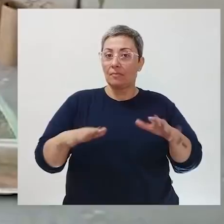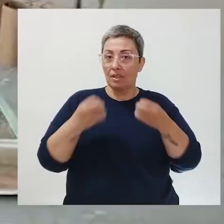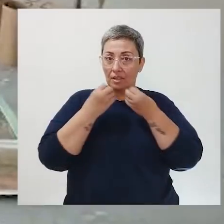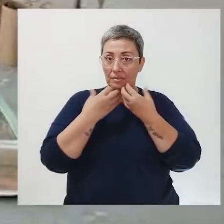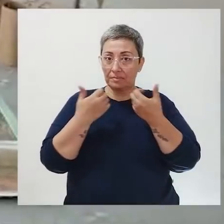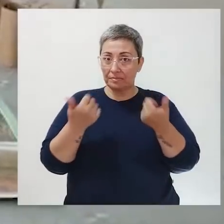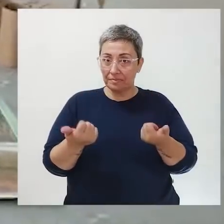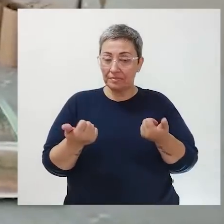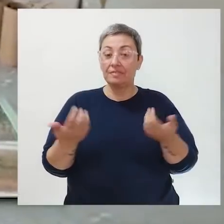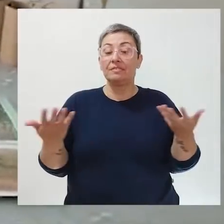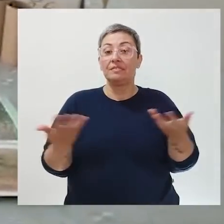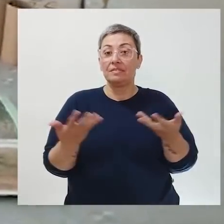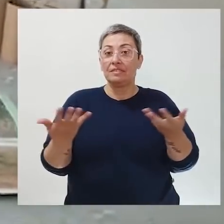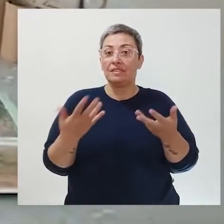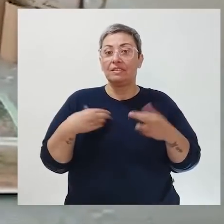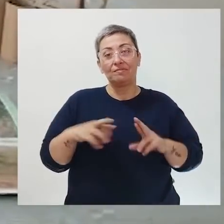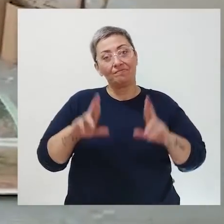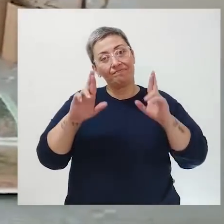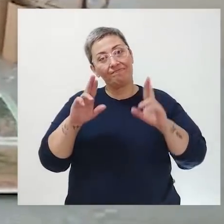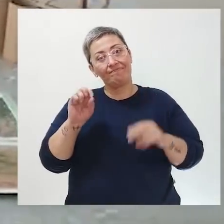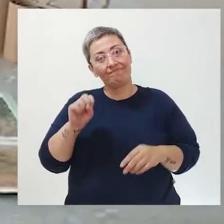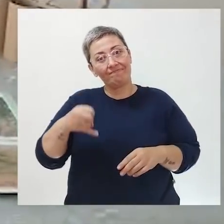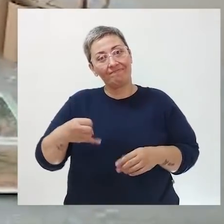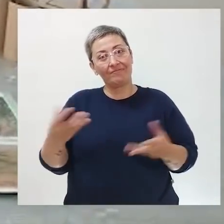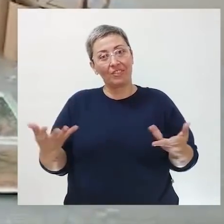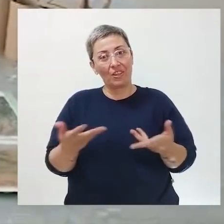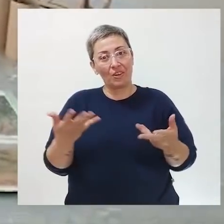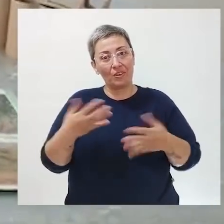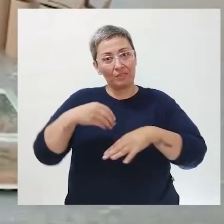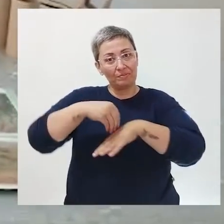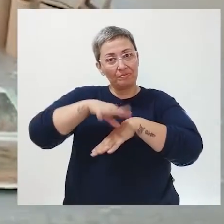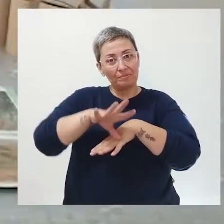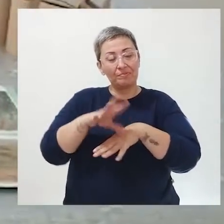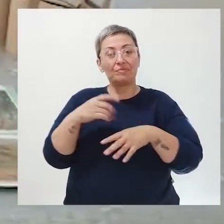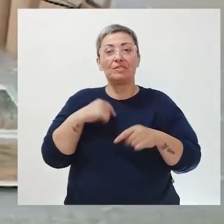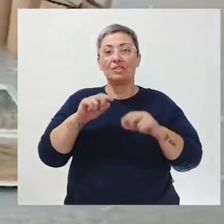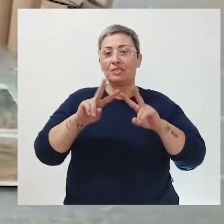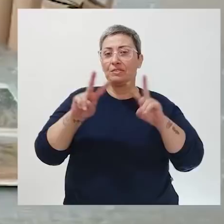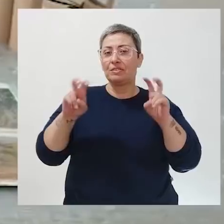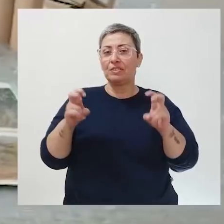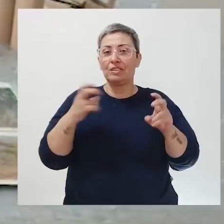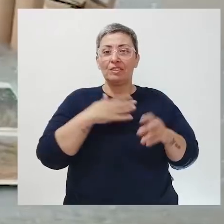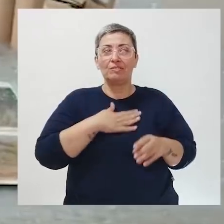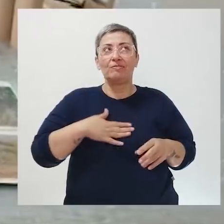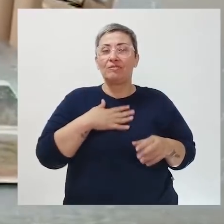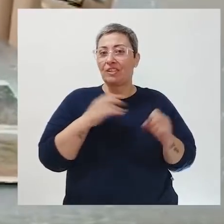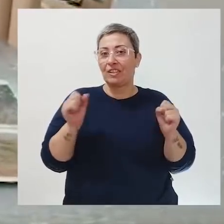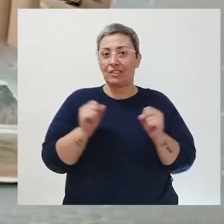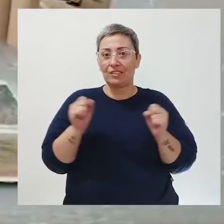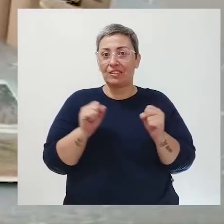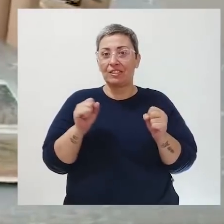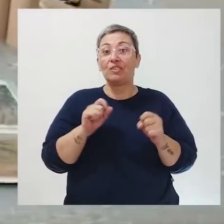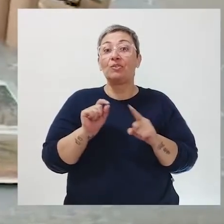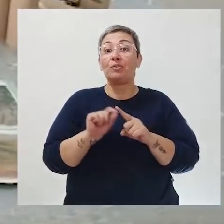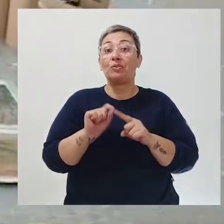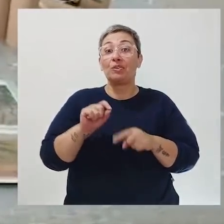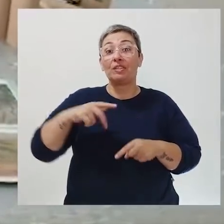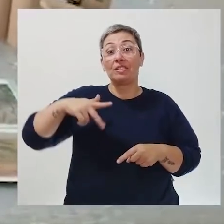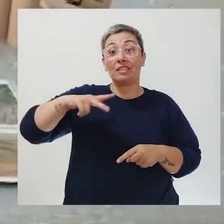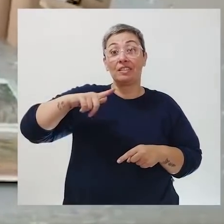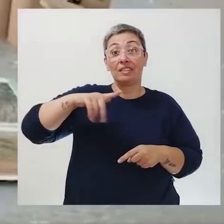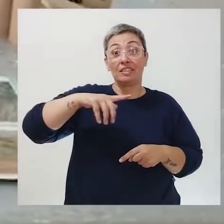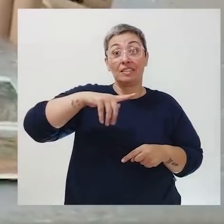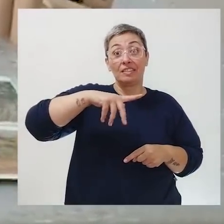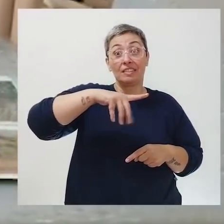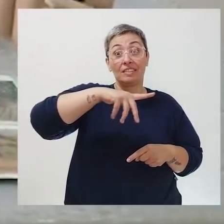Crianças, tudo bem com vocês? Espero que sim. Hoje eu vim trazer para vocês um tema que vocês adoram, tá bom? São